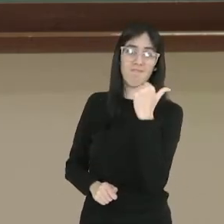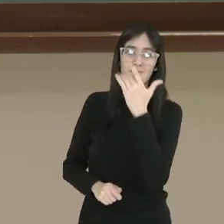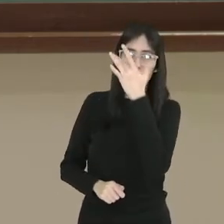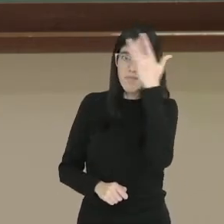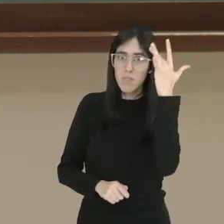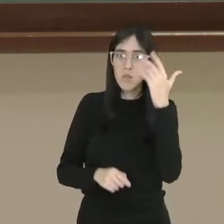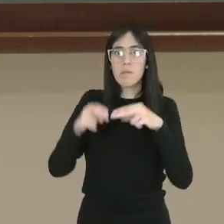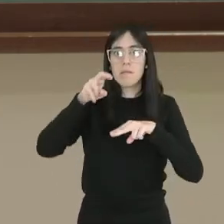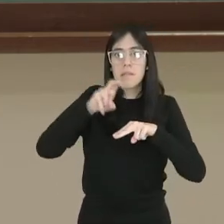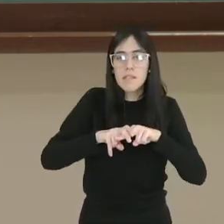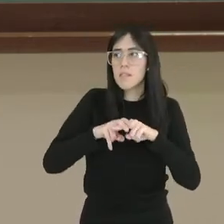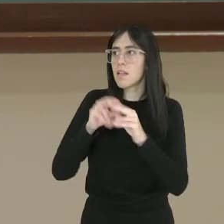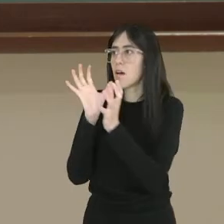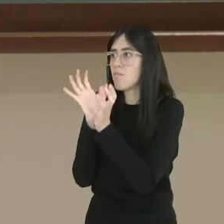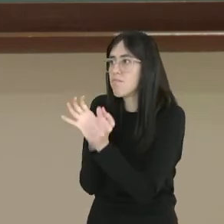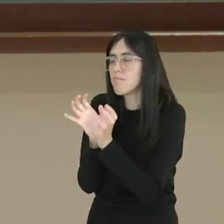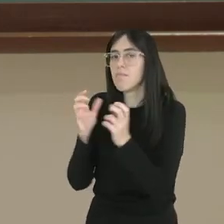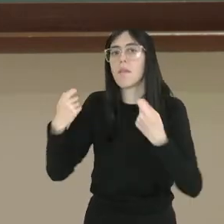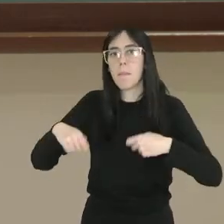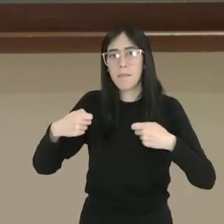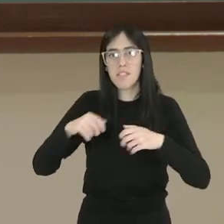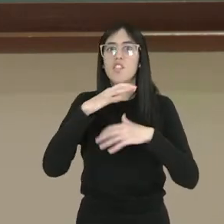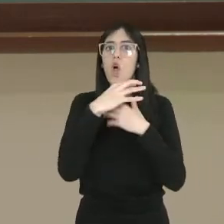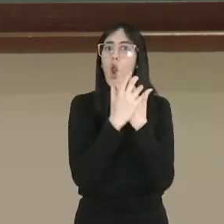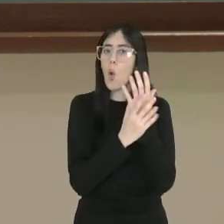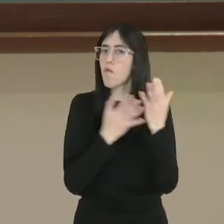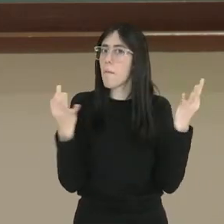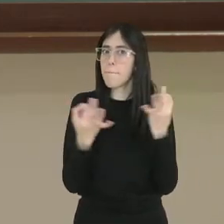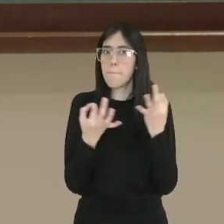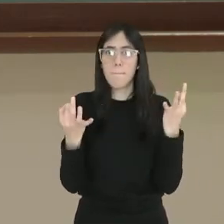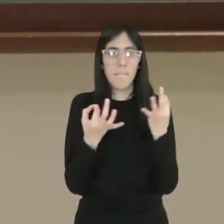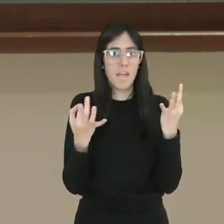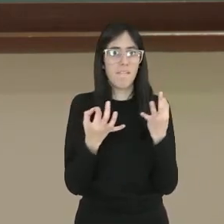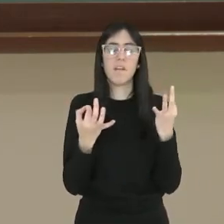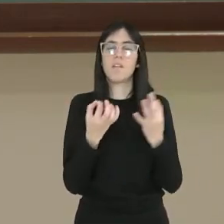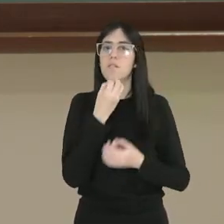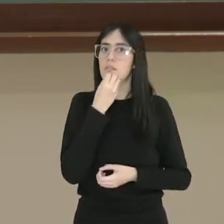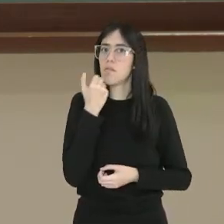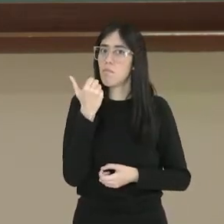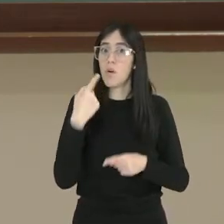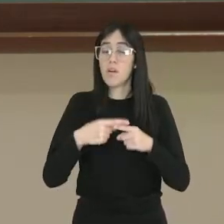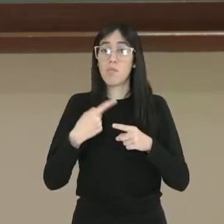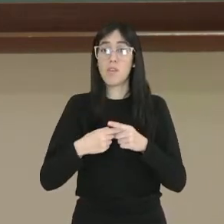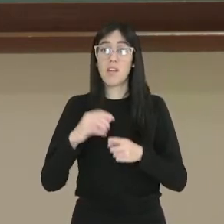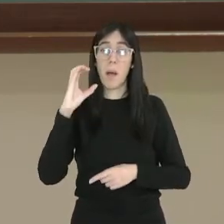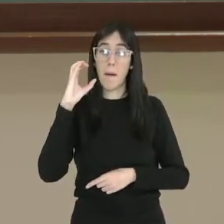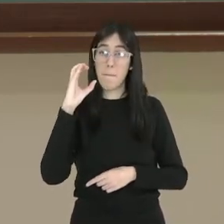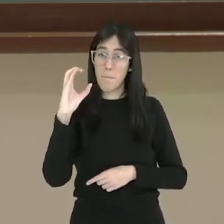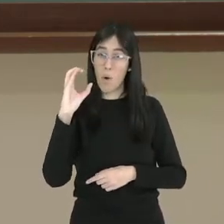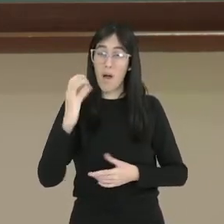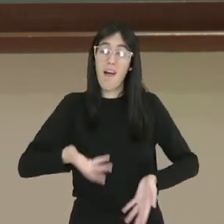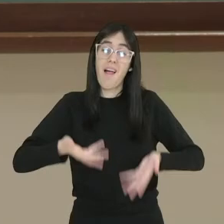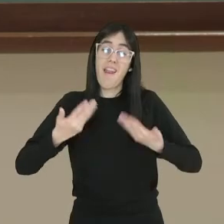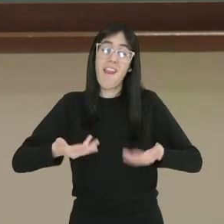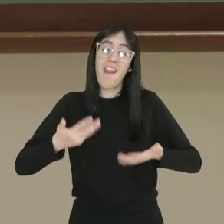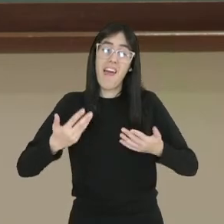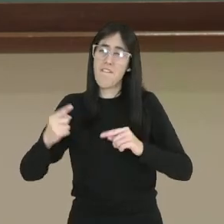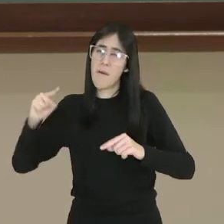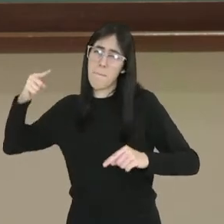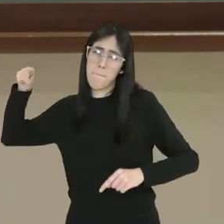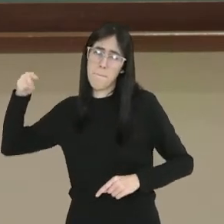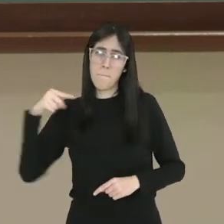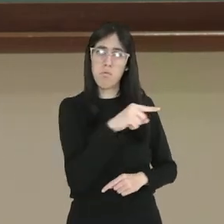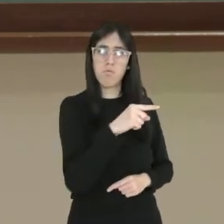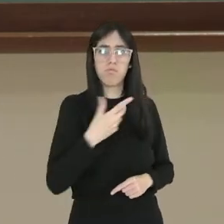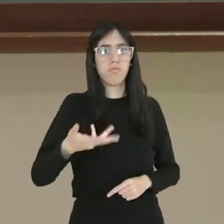o receptor. Então ele precisa dessa luva bem reforçada. Pensem que essa bolinha ela é pequena e leve, então ela vem numa